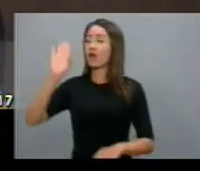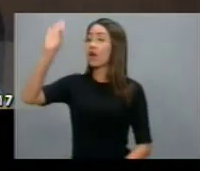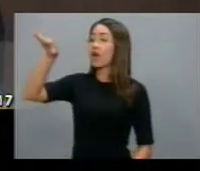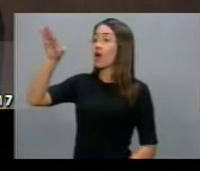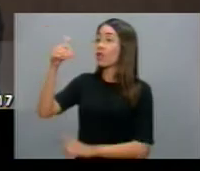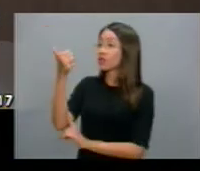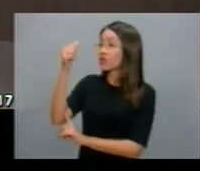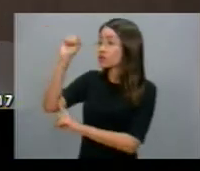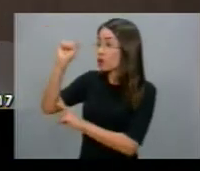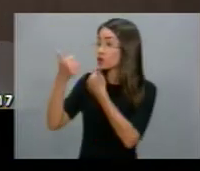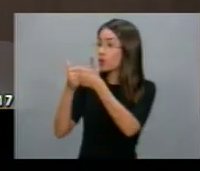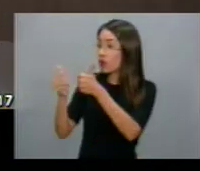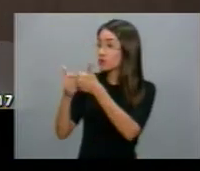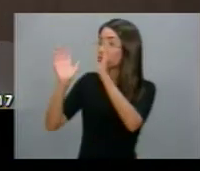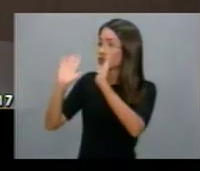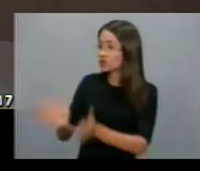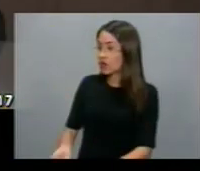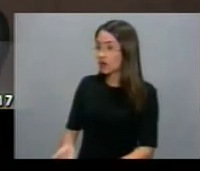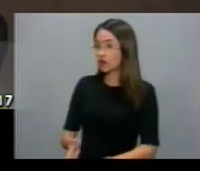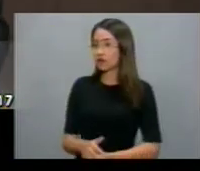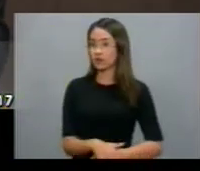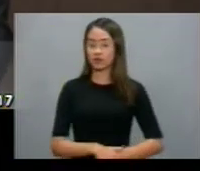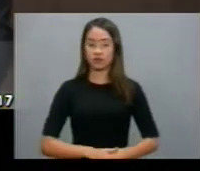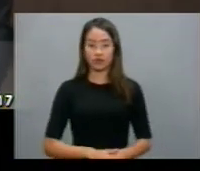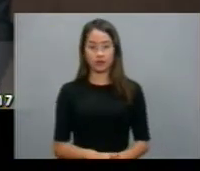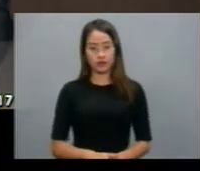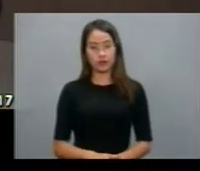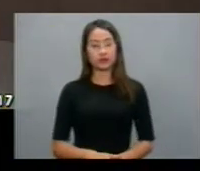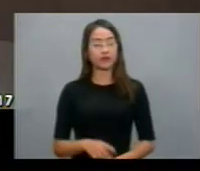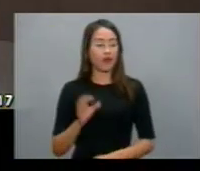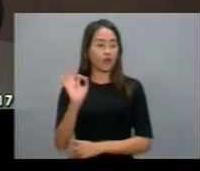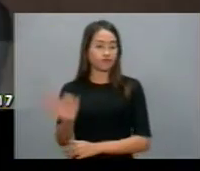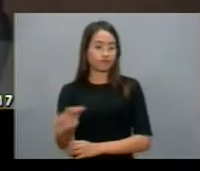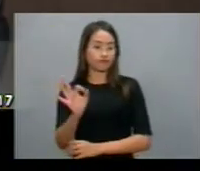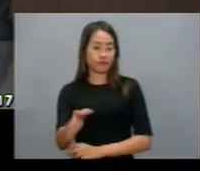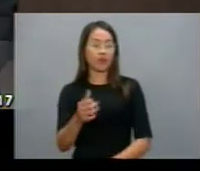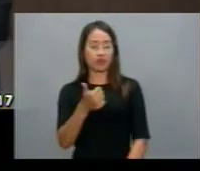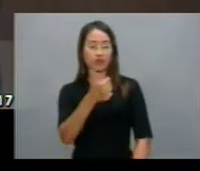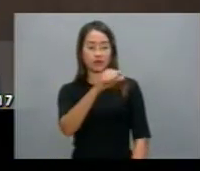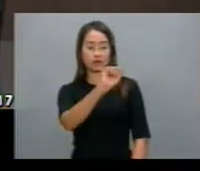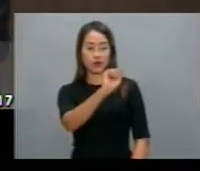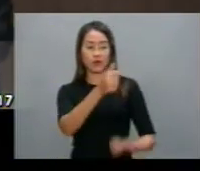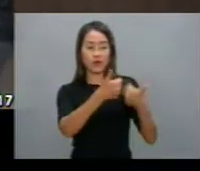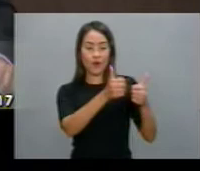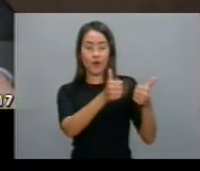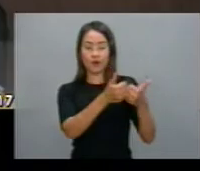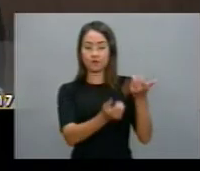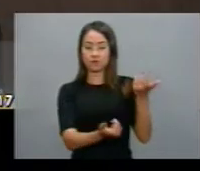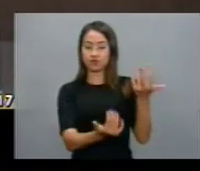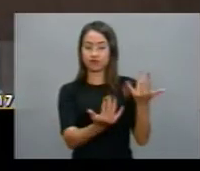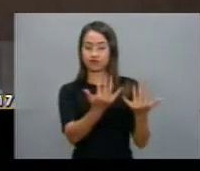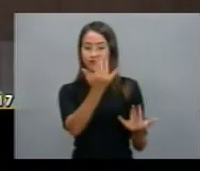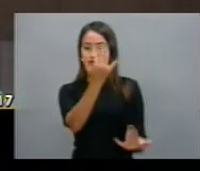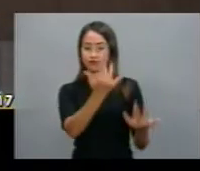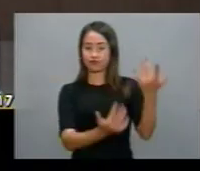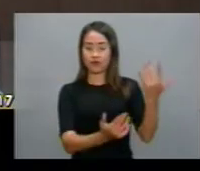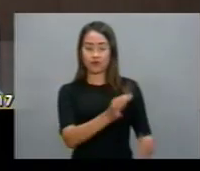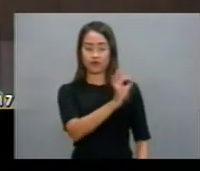ônibus, já são 18. 18, deputado Capitão Wagner me corrige aqui, eu agradeço, já são 18